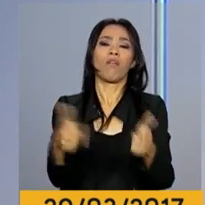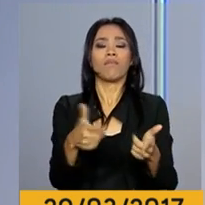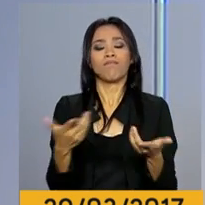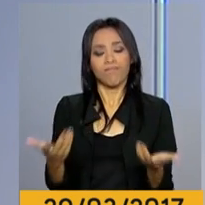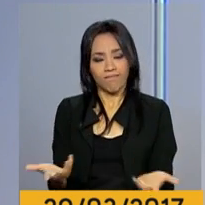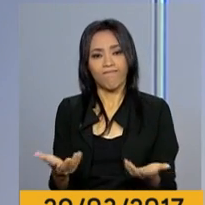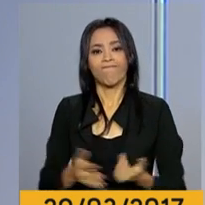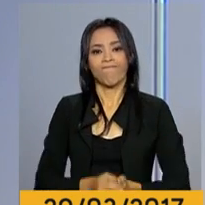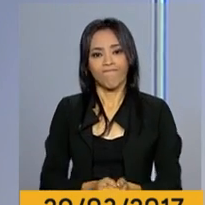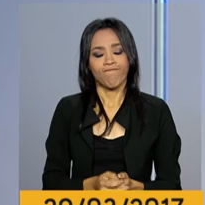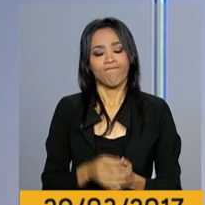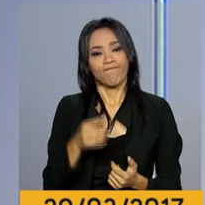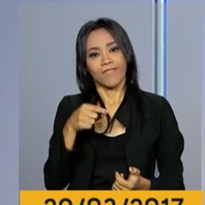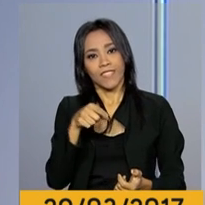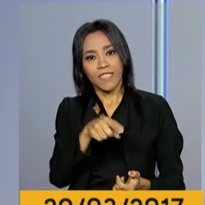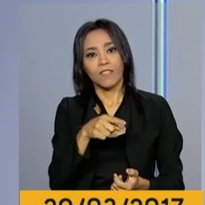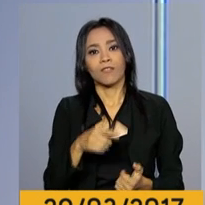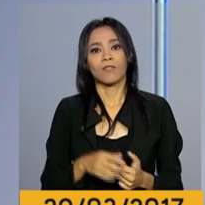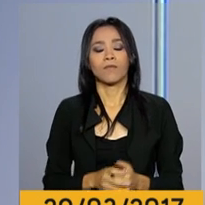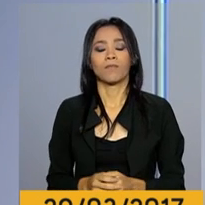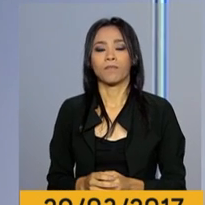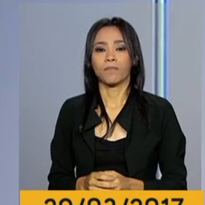a desmoralizar